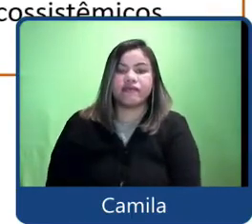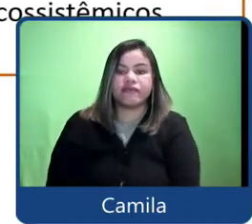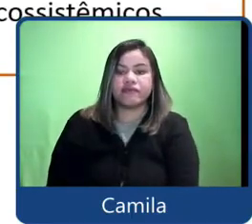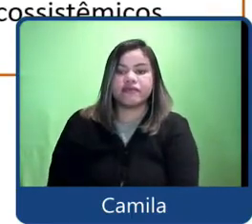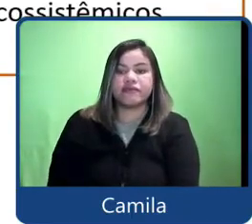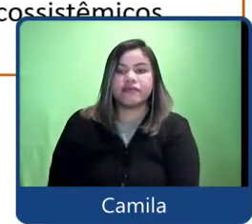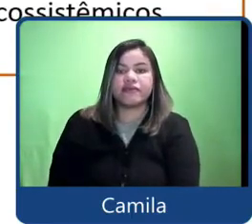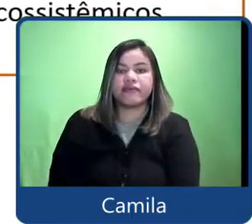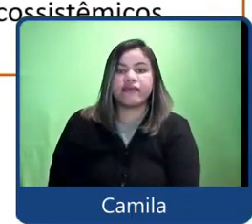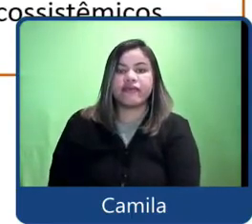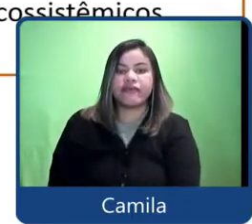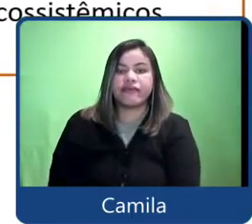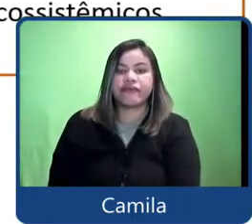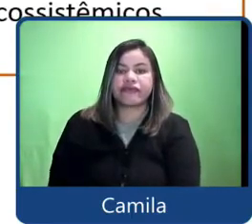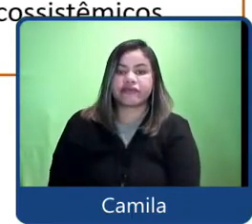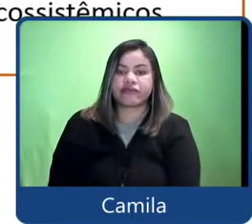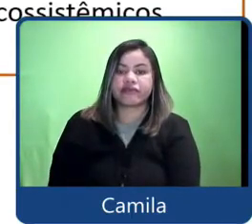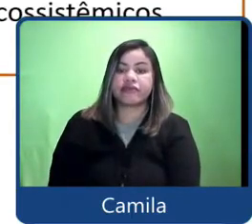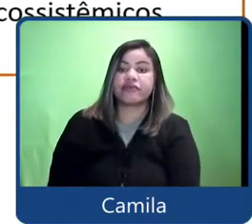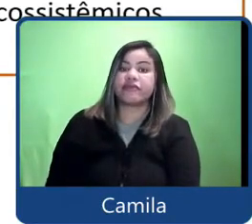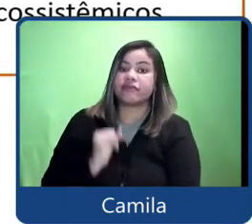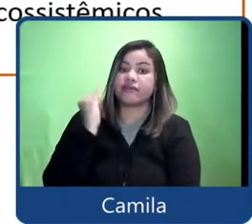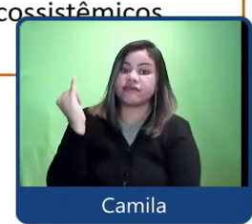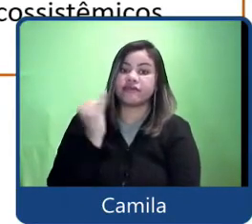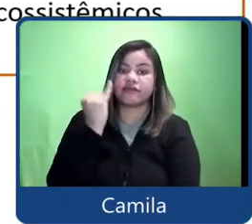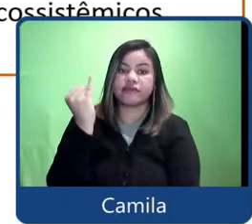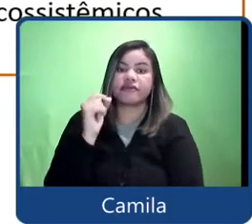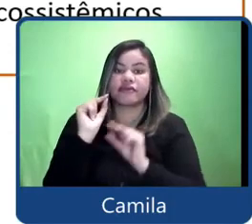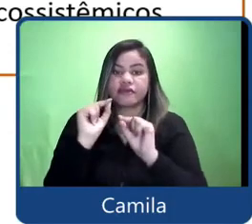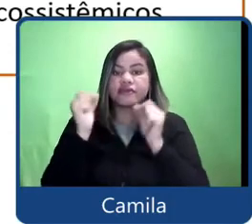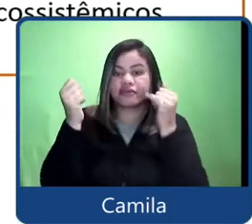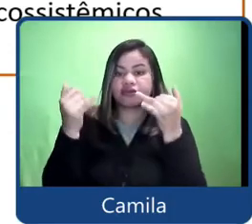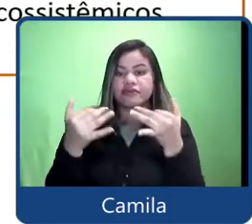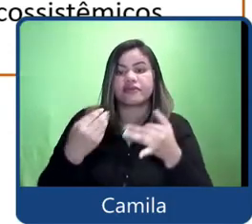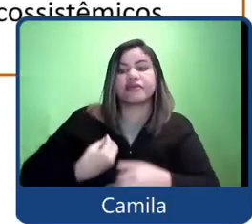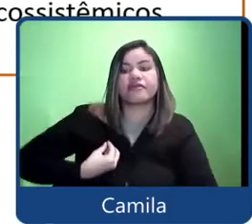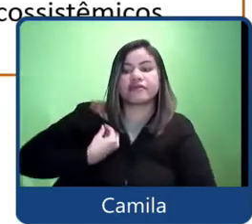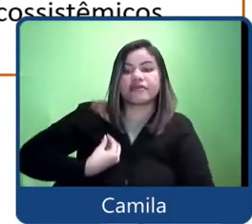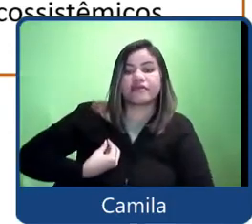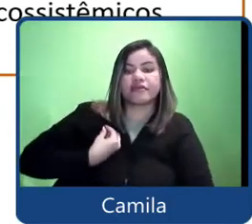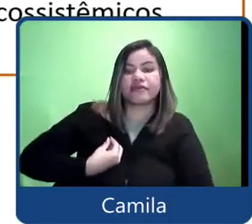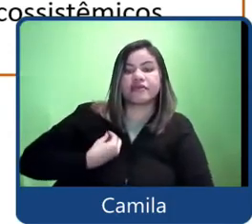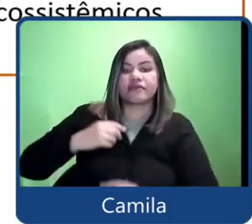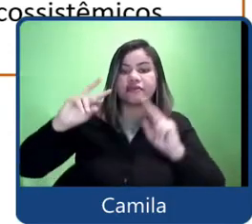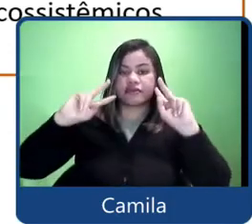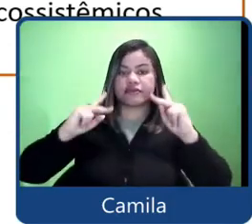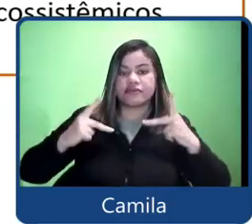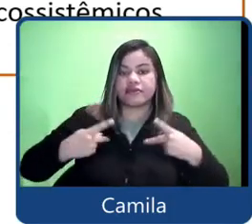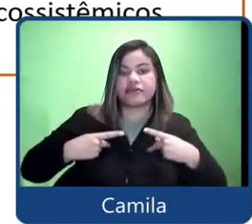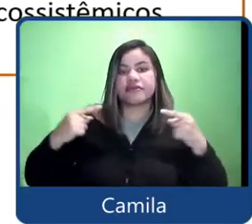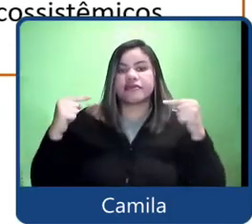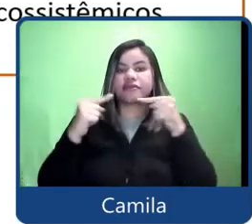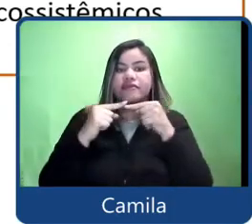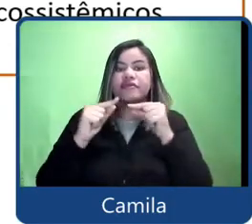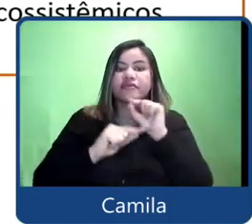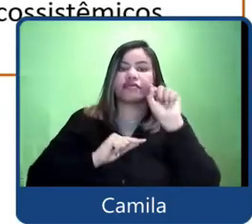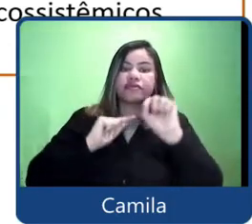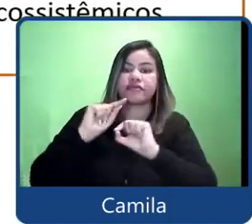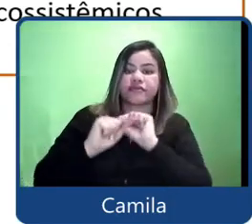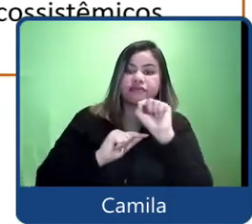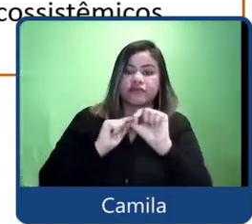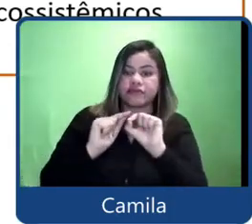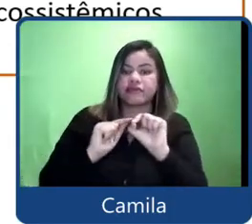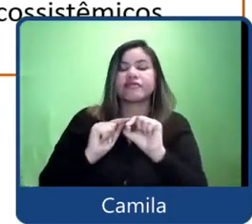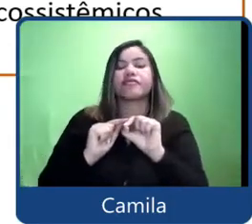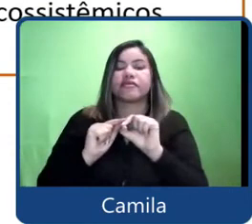E aí é bem importante que fique marcado que a vida humana, né, ela depende da manutenção e da regeneração desses